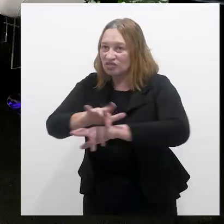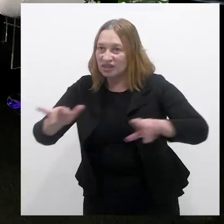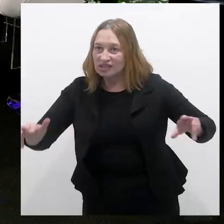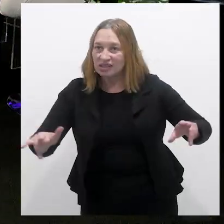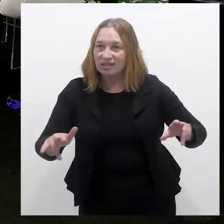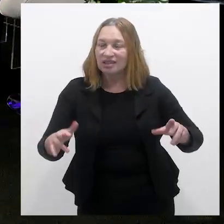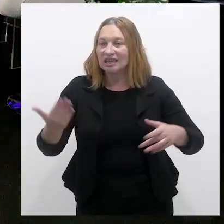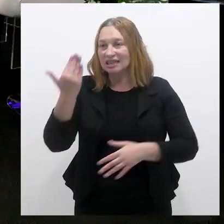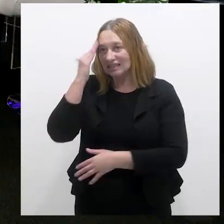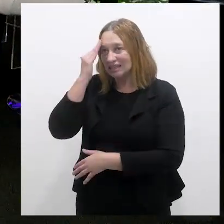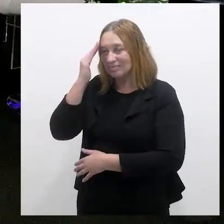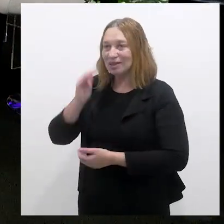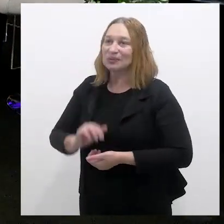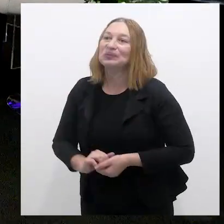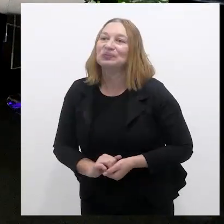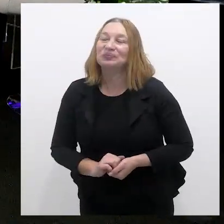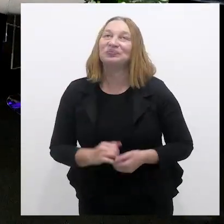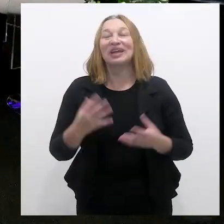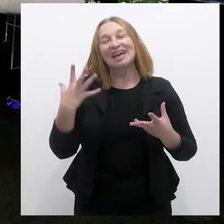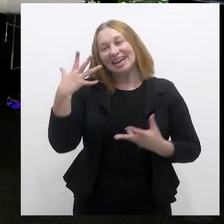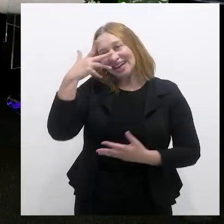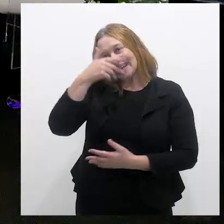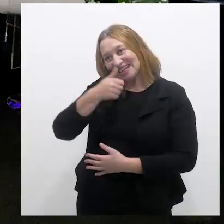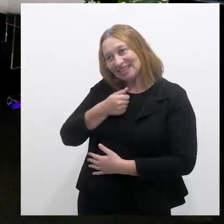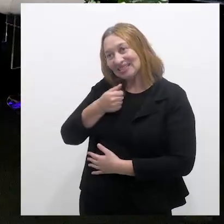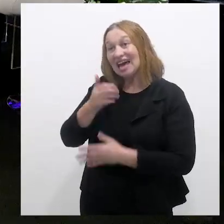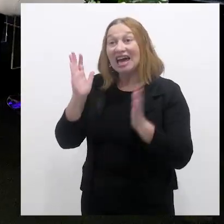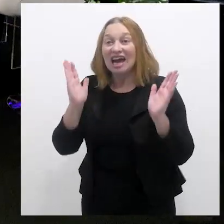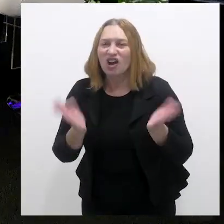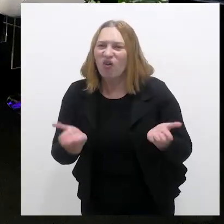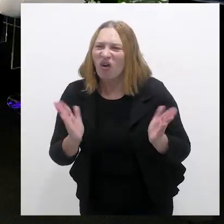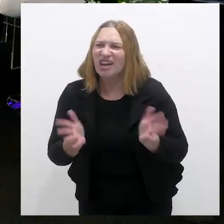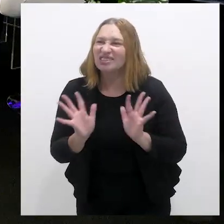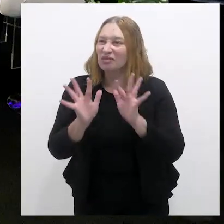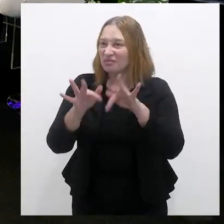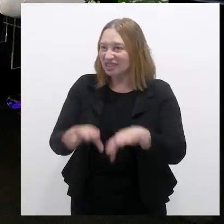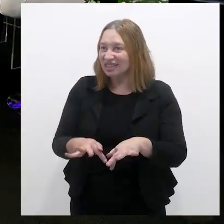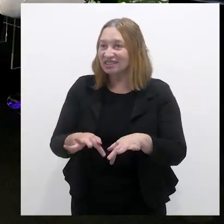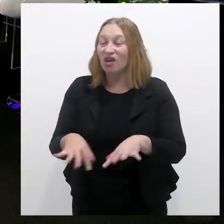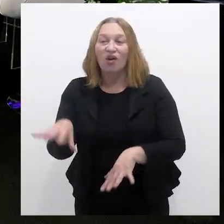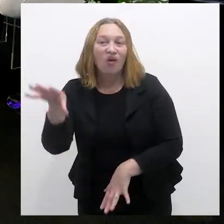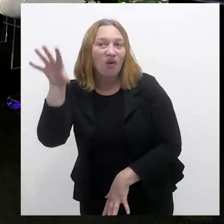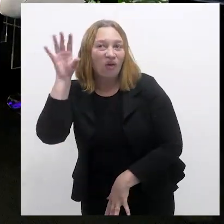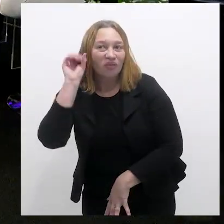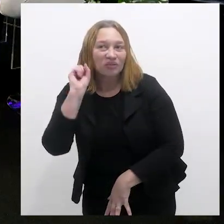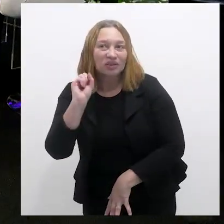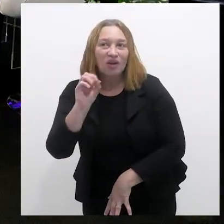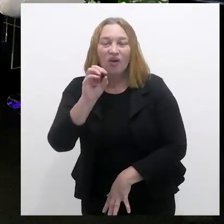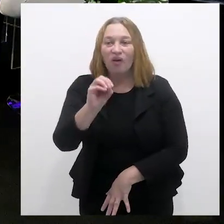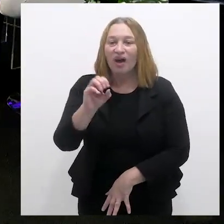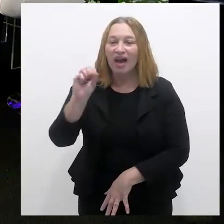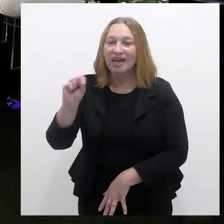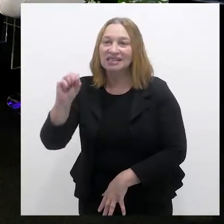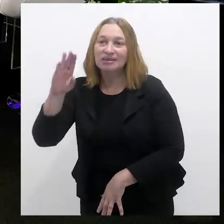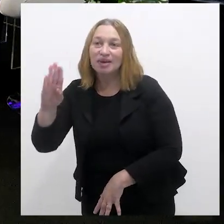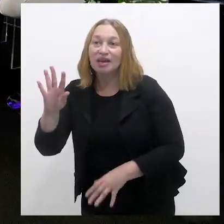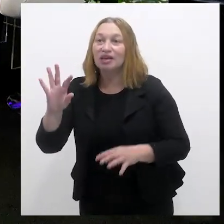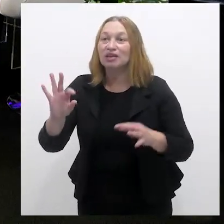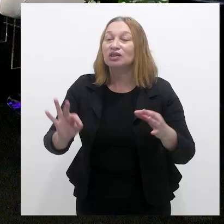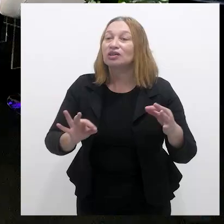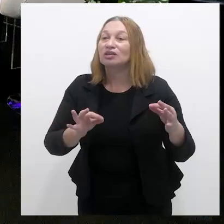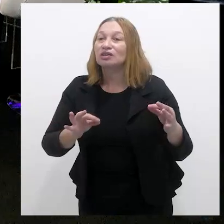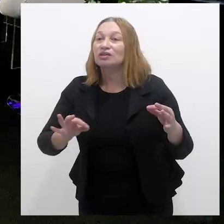Ana. Diversidade. A sua, maestra. Compreensão. Olha, que lindo, hein? E agora sim a gente vai encerrar ouvindo